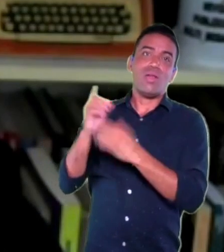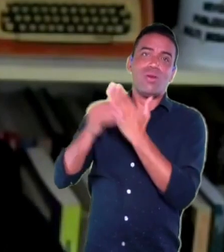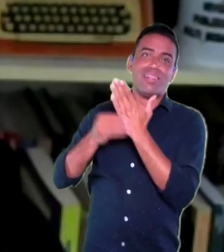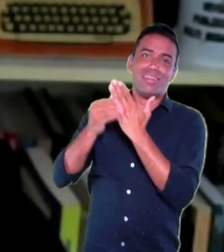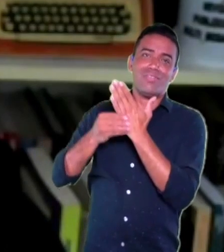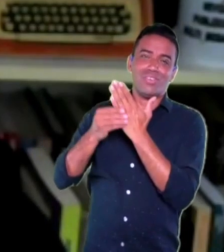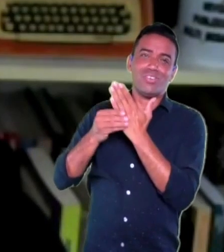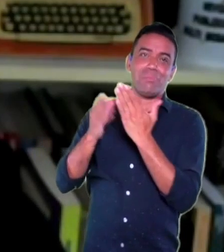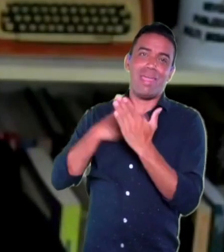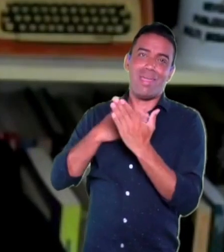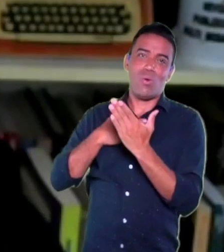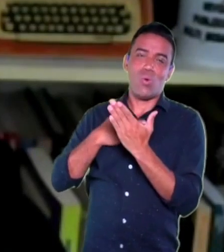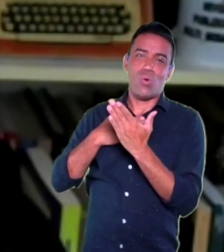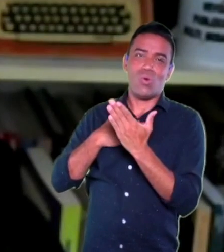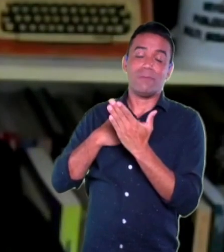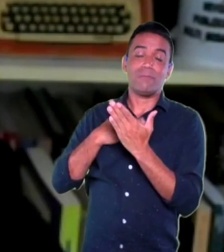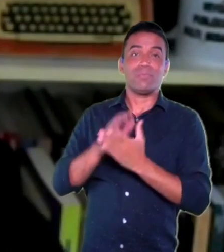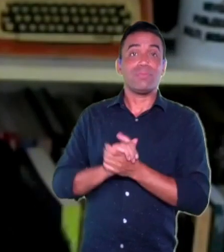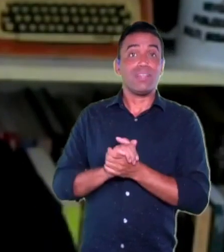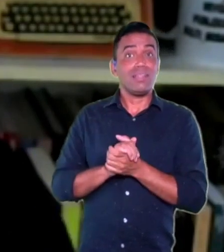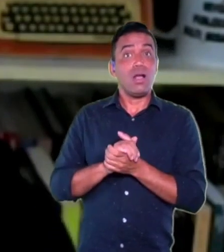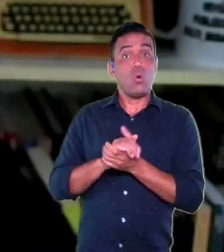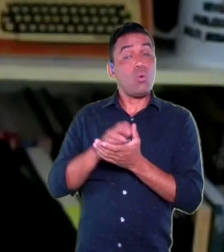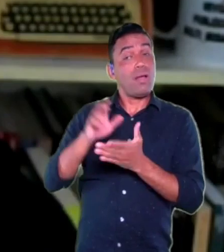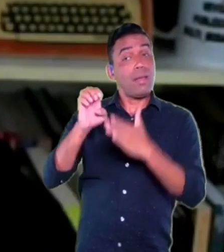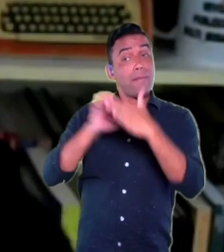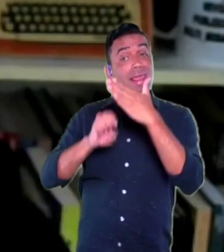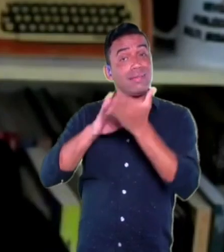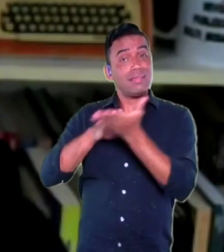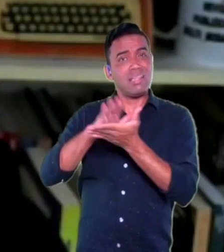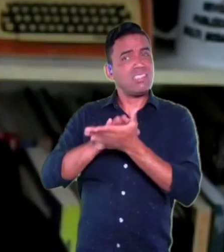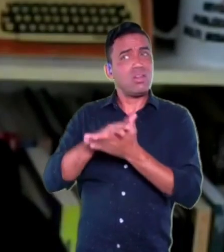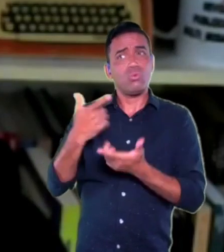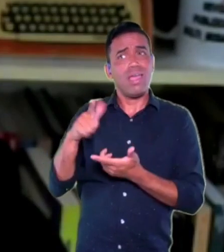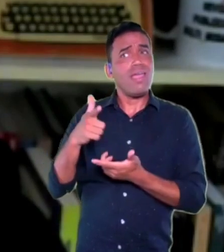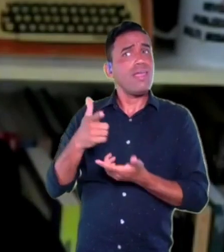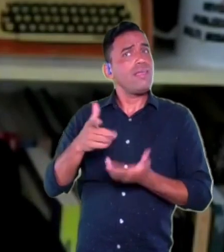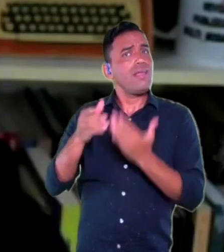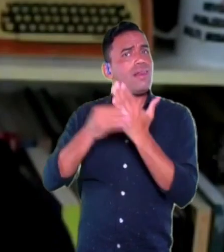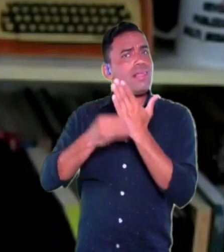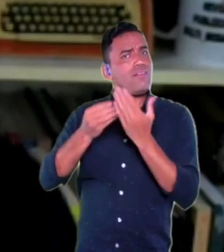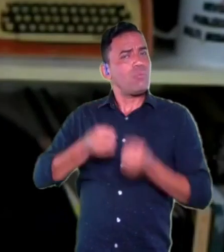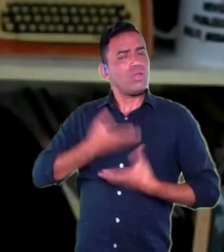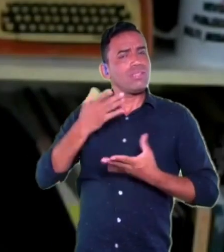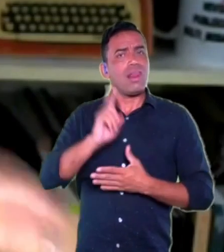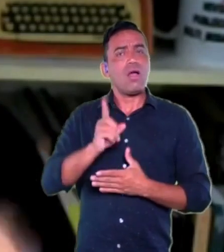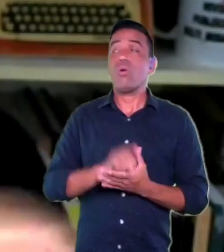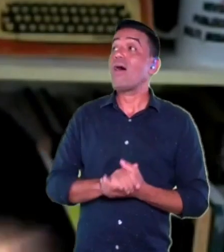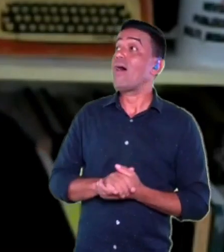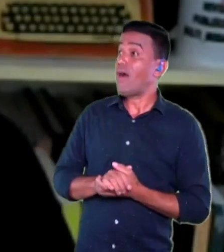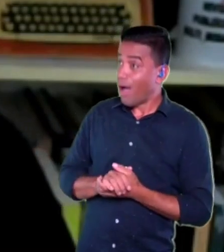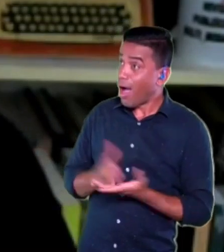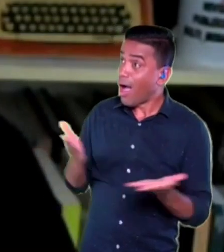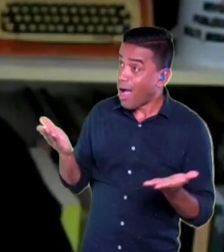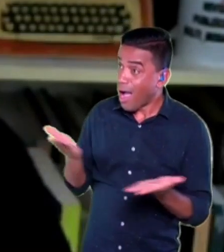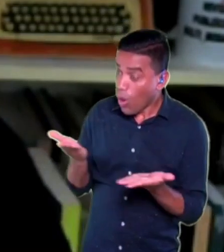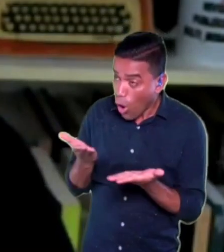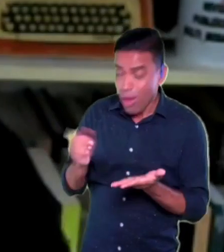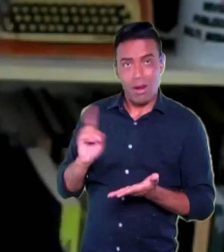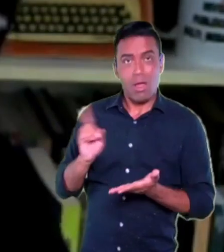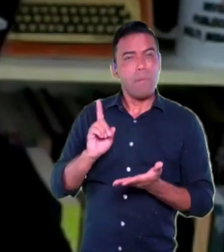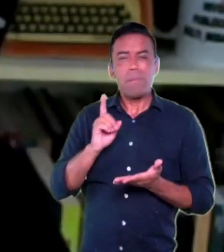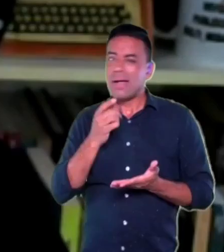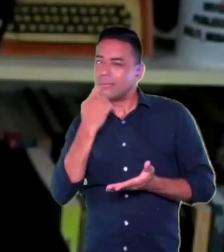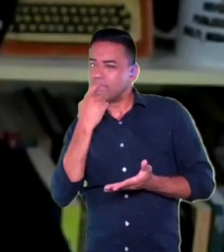assim, o pessoal da Impressões falou, você não tem um livro aí de poesia, não? Eu falei, aqui agora não, mas